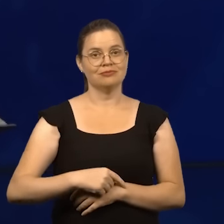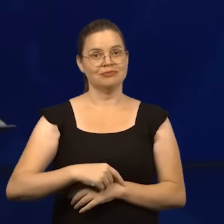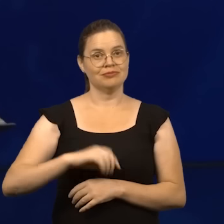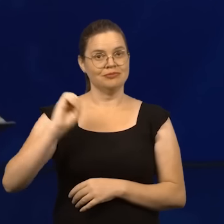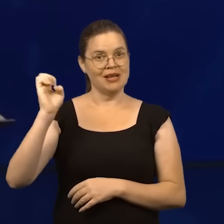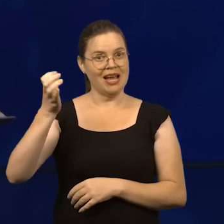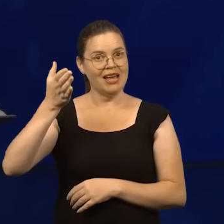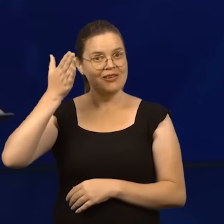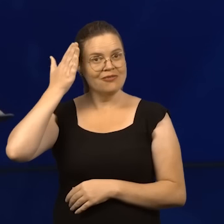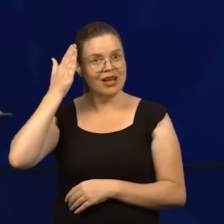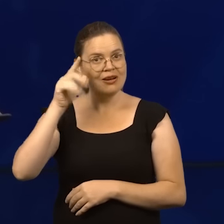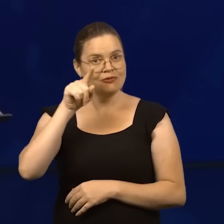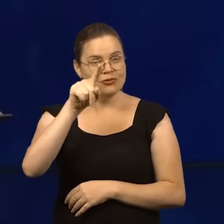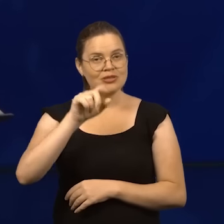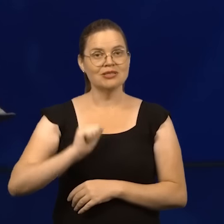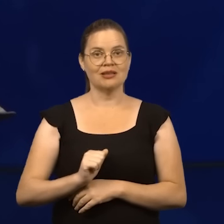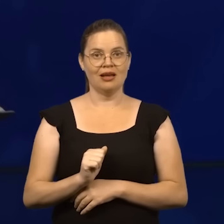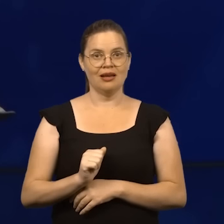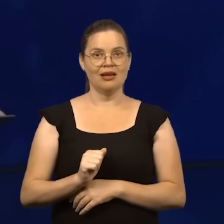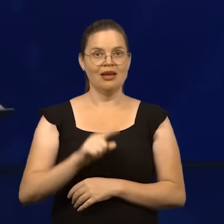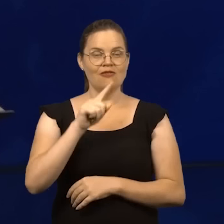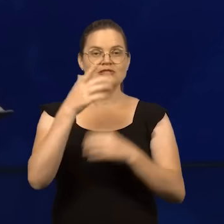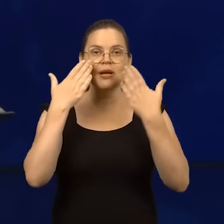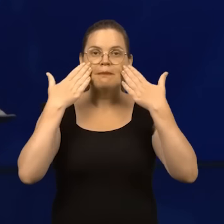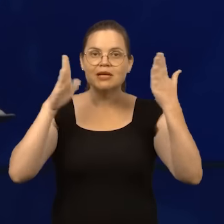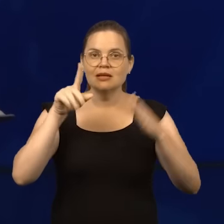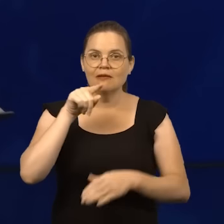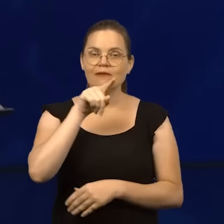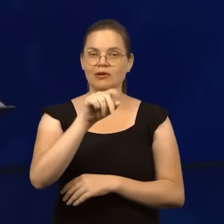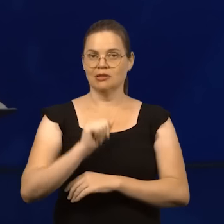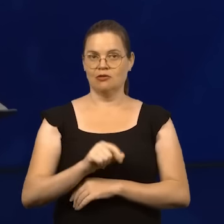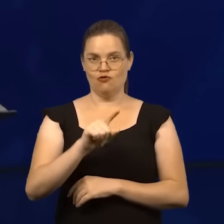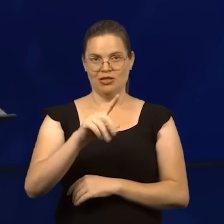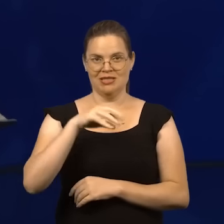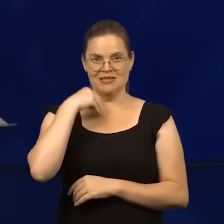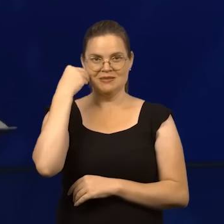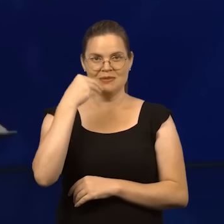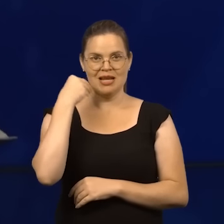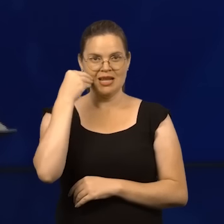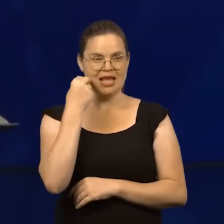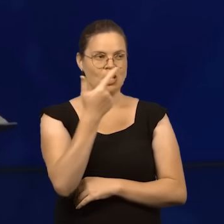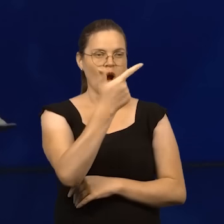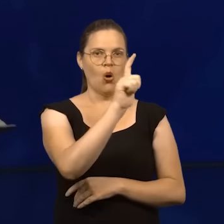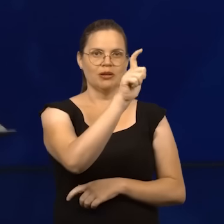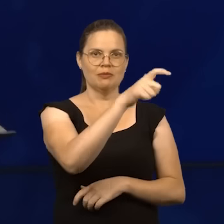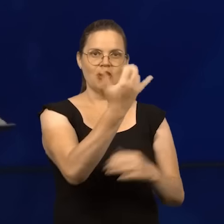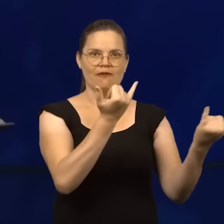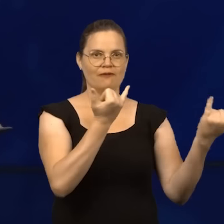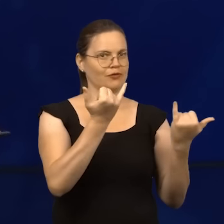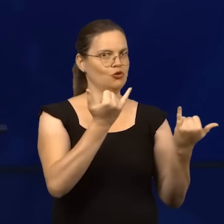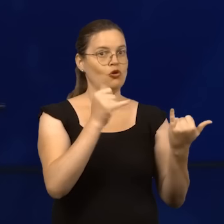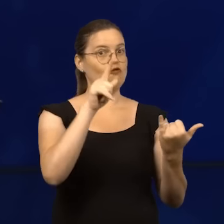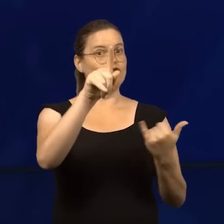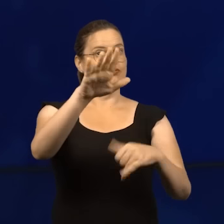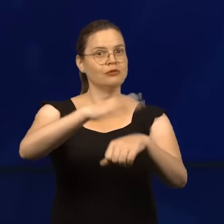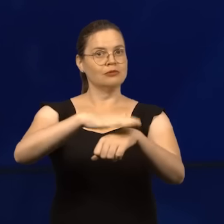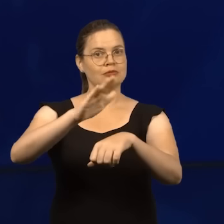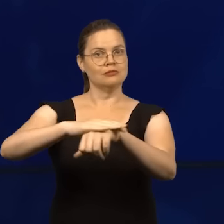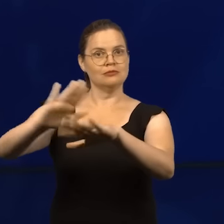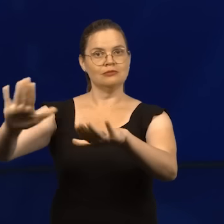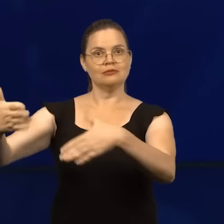coração. Você não vai viver a experiência de outra pessoa. Você vai viver a sua própria experiência com